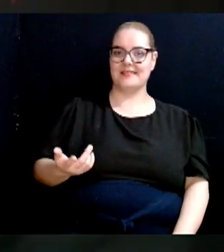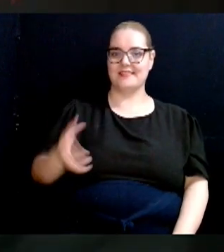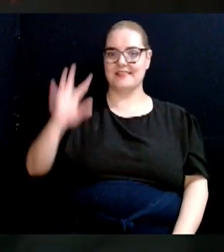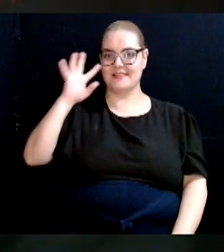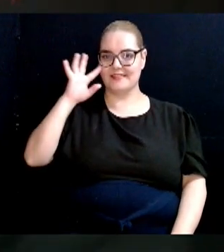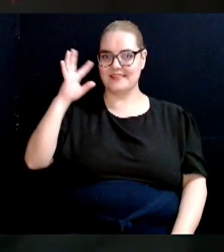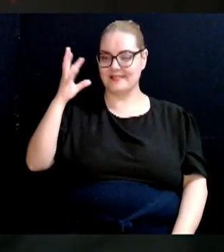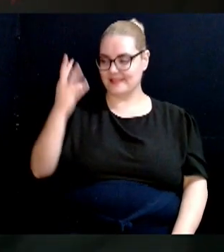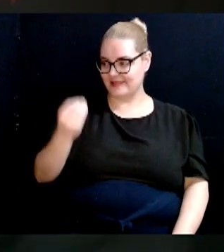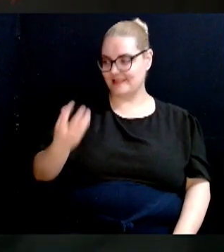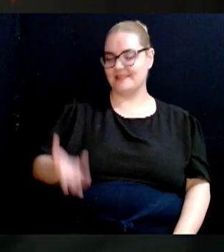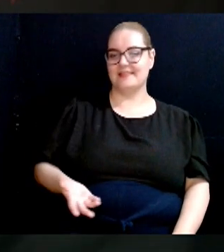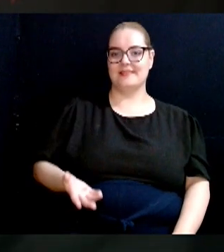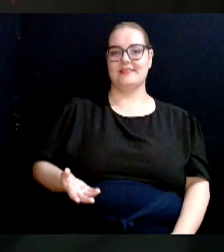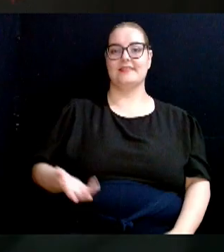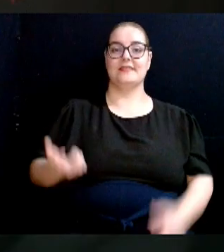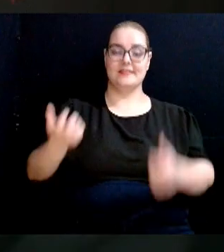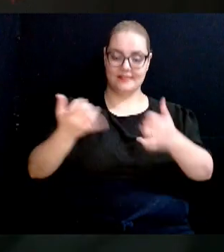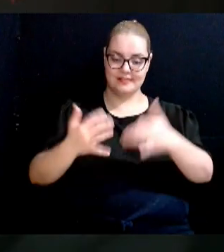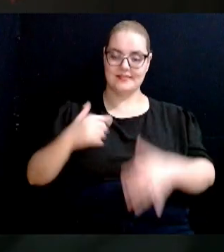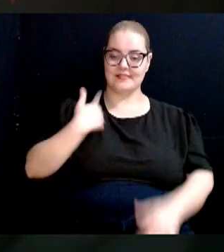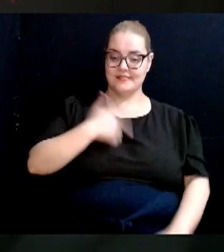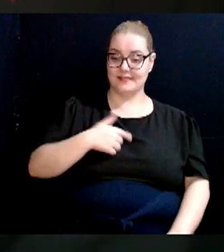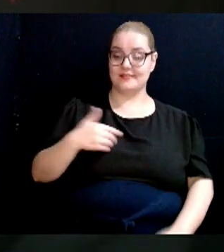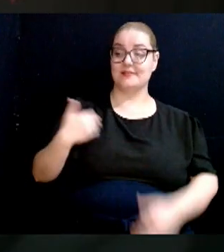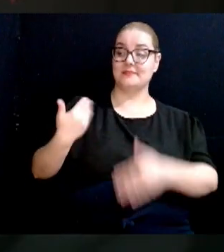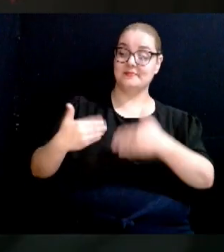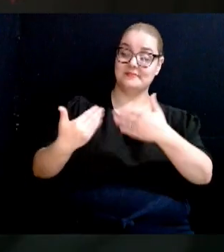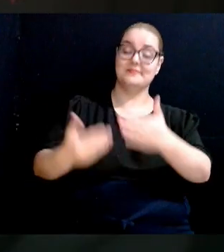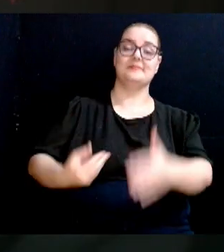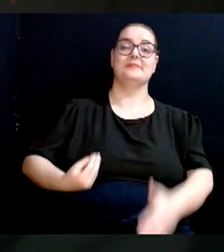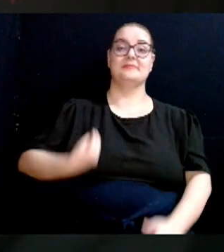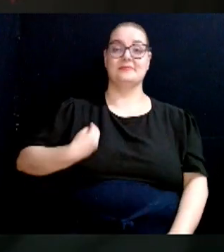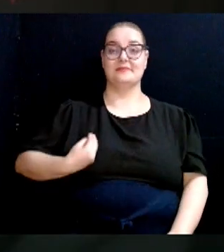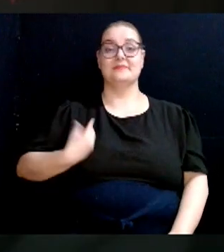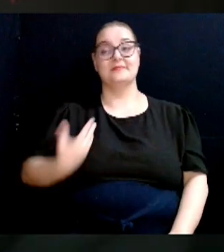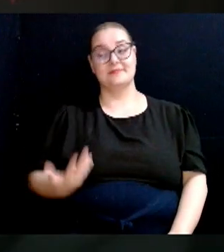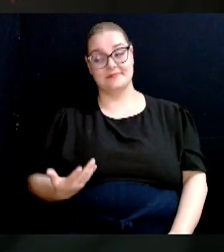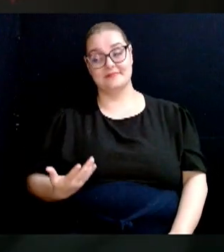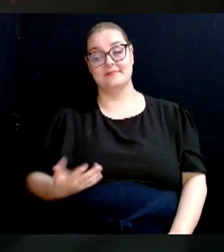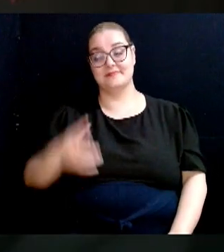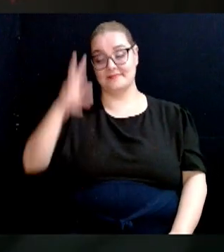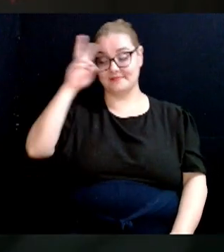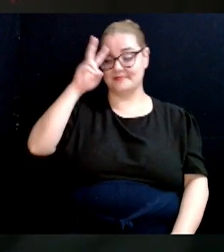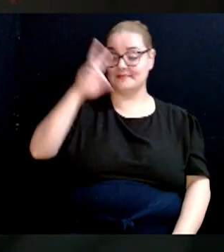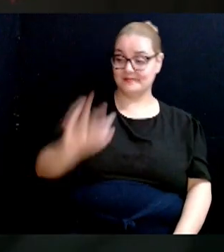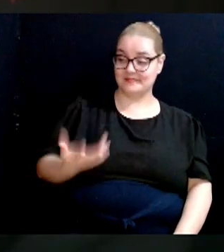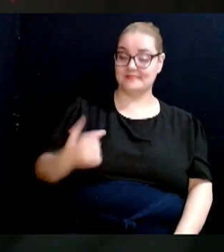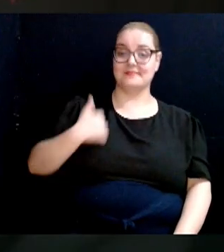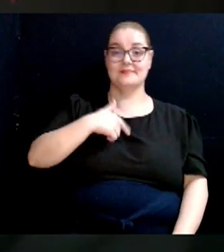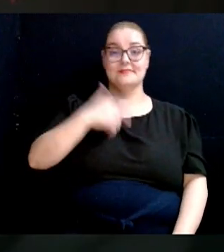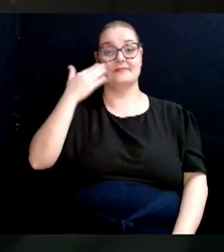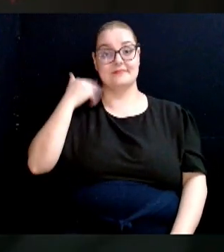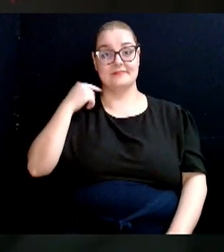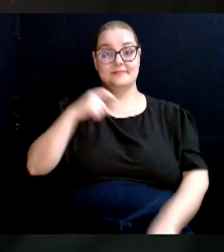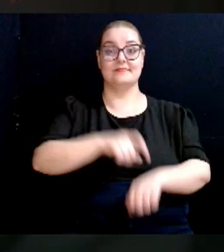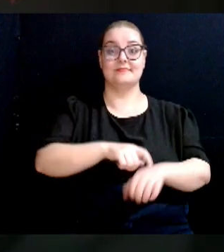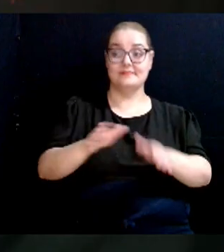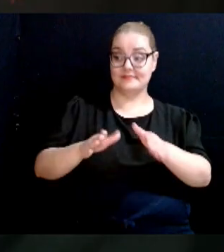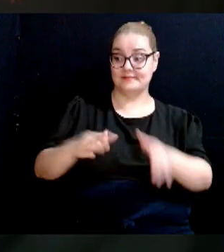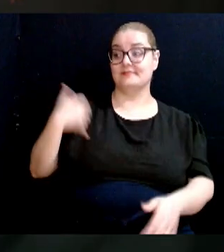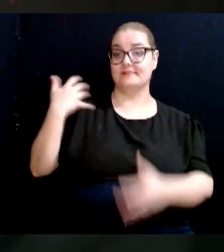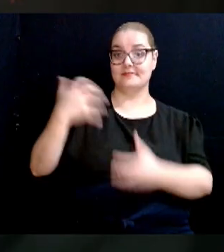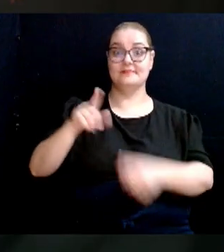E nos orientar nessa estrada da vida. E a gente sabe que nós vamos passar pelo envelhecimento e é importante